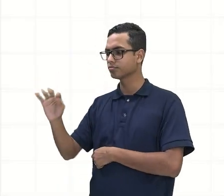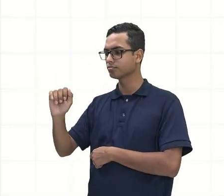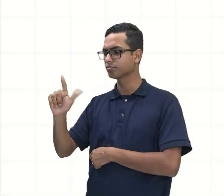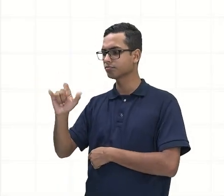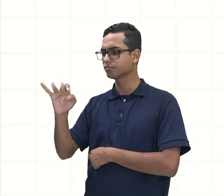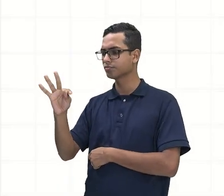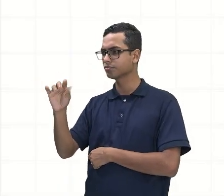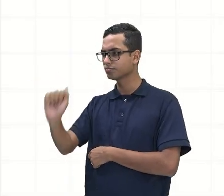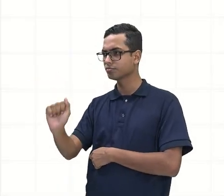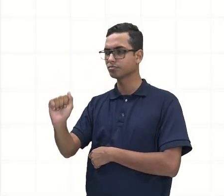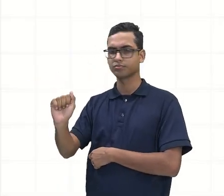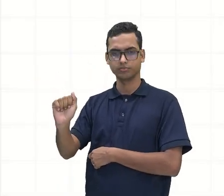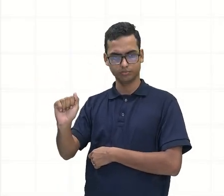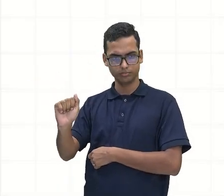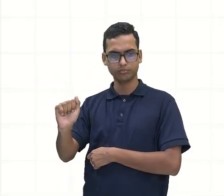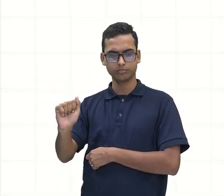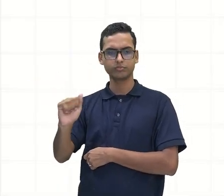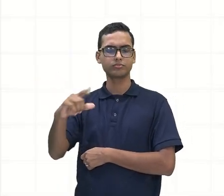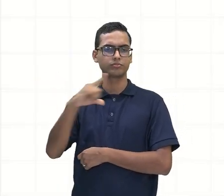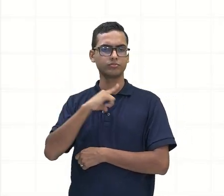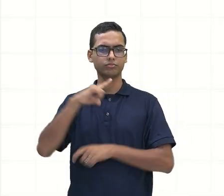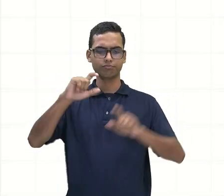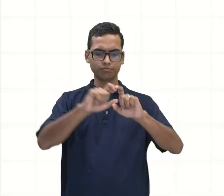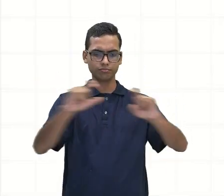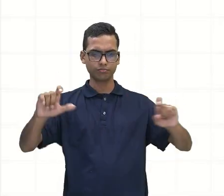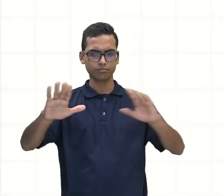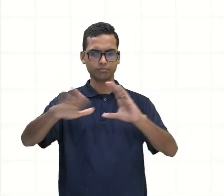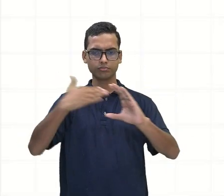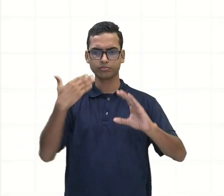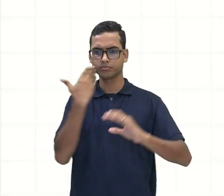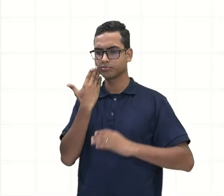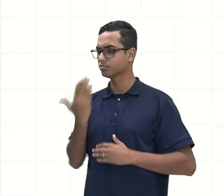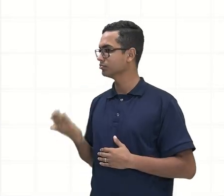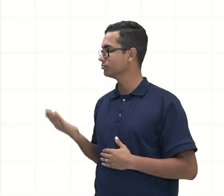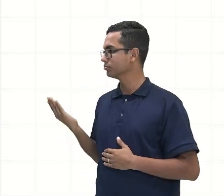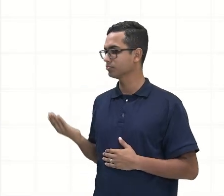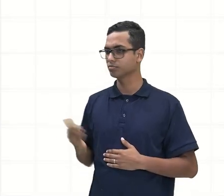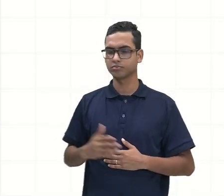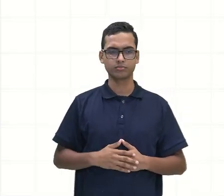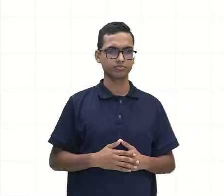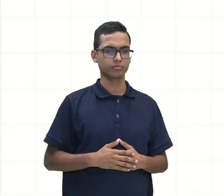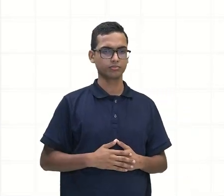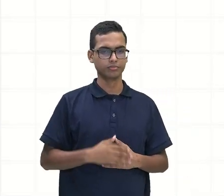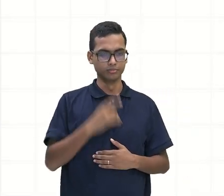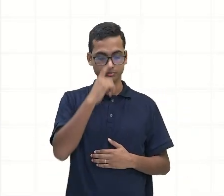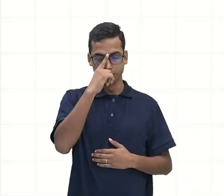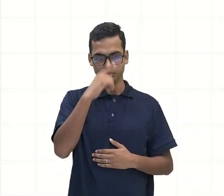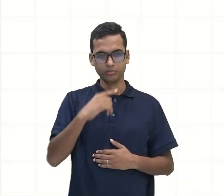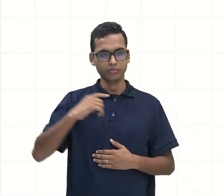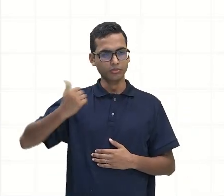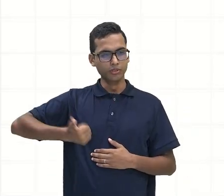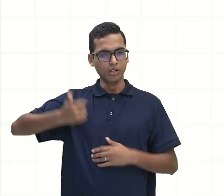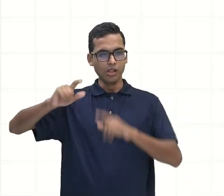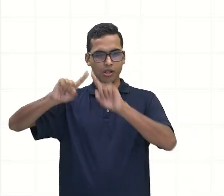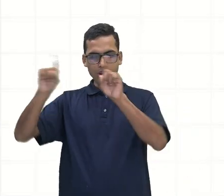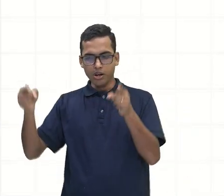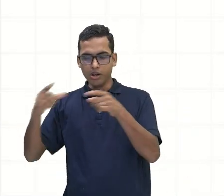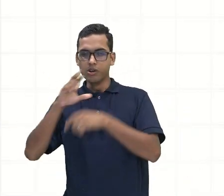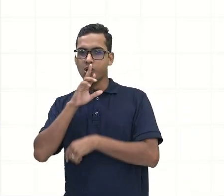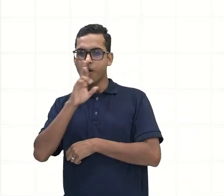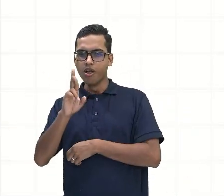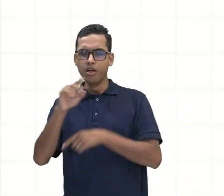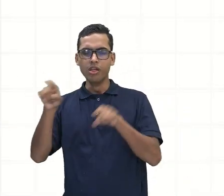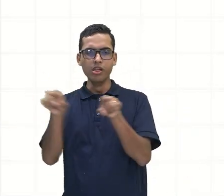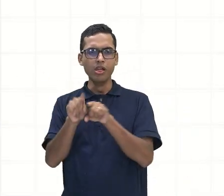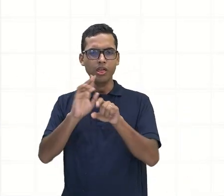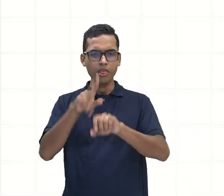Thalita. Thalita tem a seguinte operação, ó. Expressão. Primeiro, nós vamos resolver esse parêntese. Depois, nós